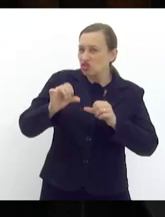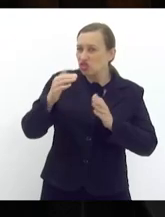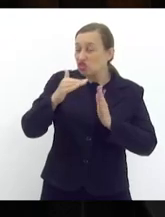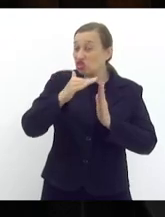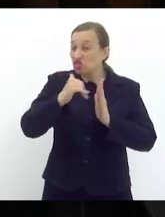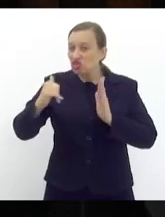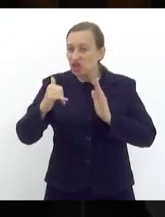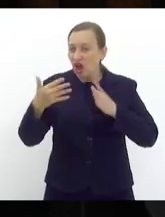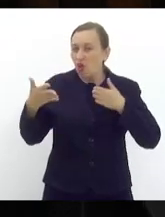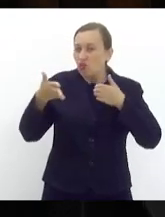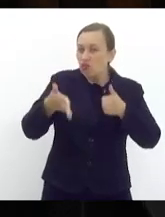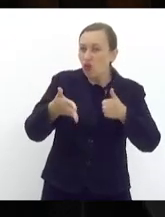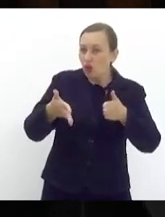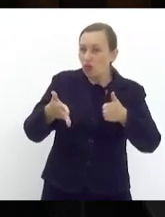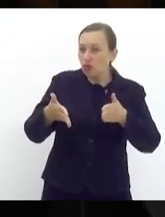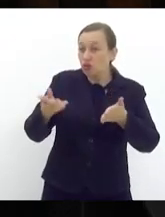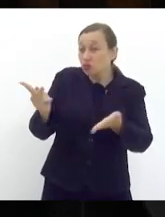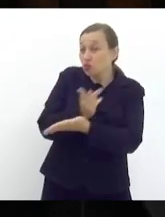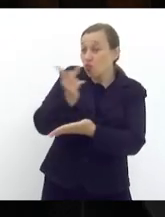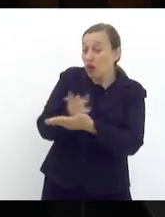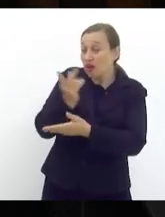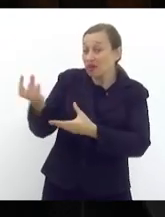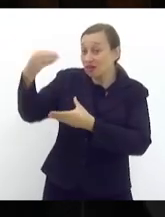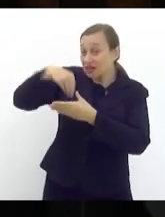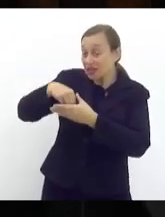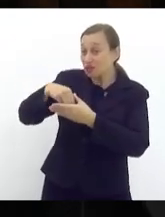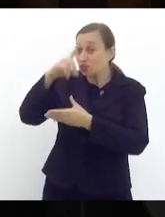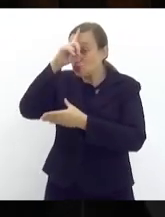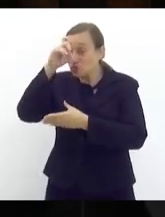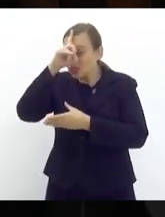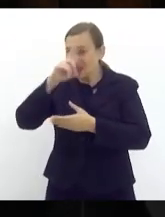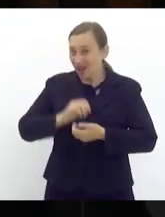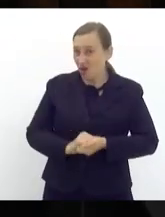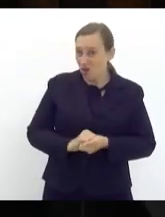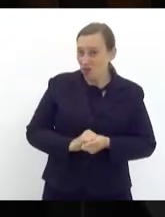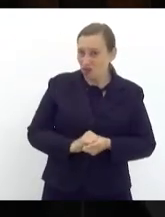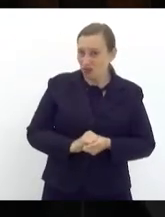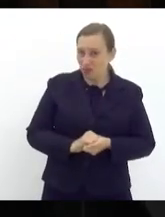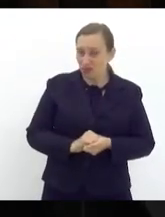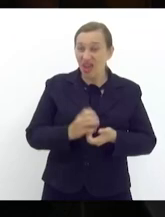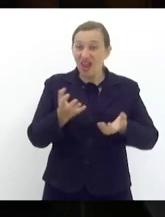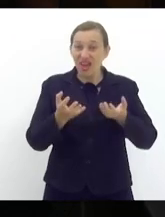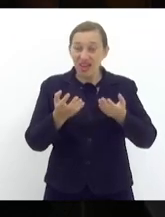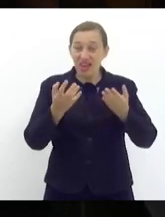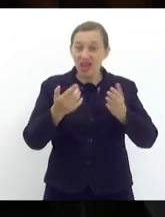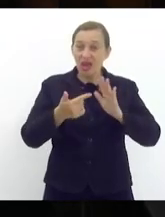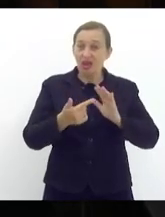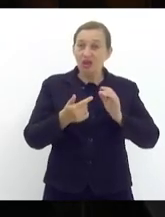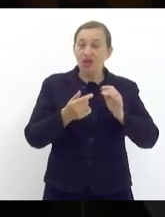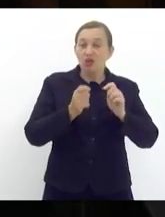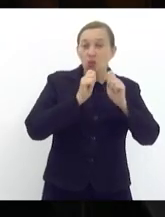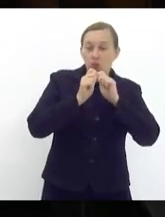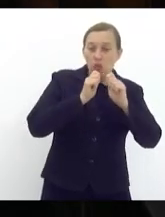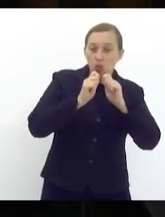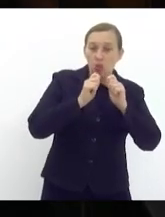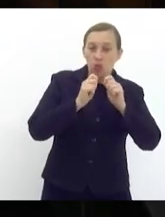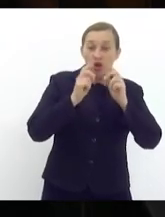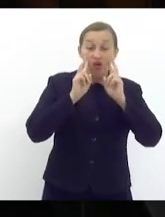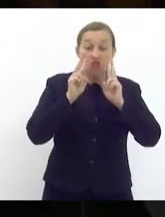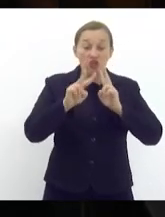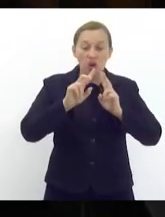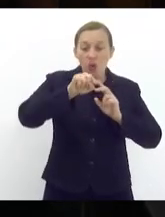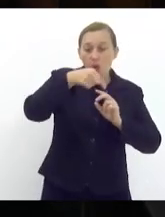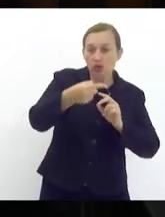Ela quer chamar a atenção da imprensa para uma outra coisa. Mas a gente não pode deixar isso